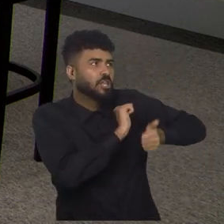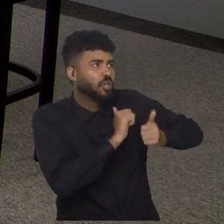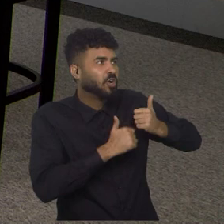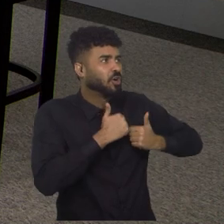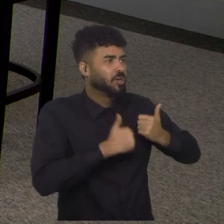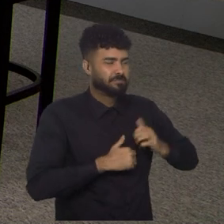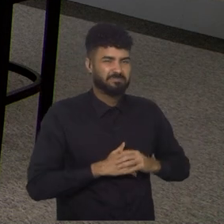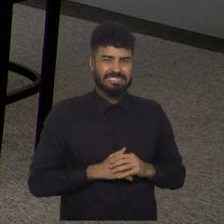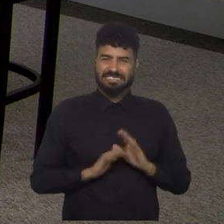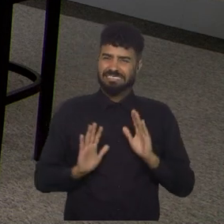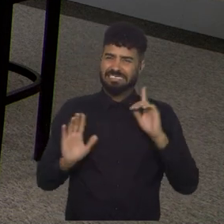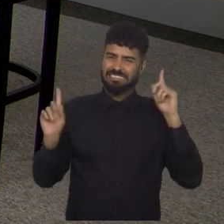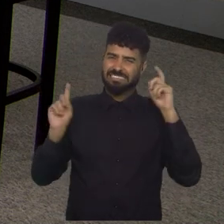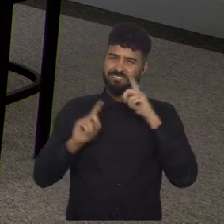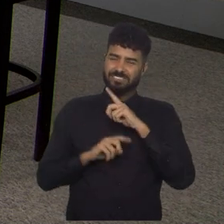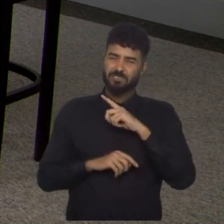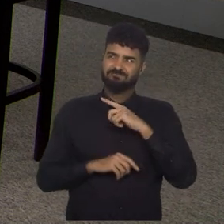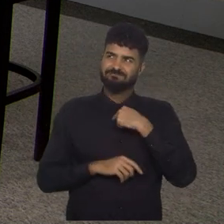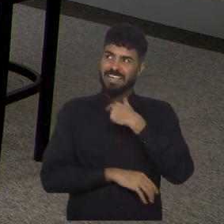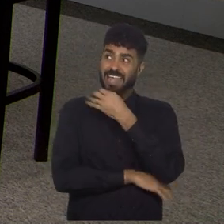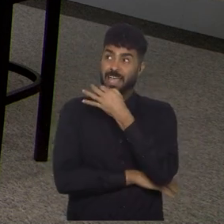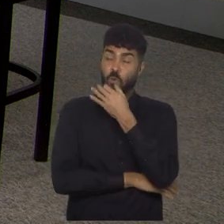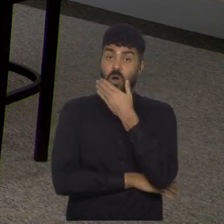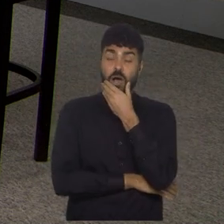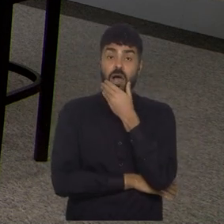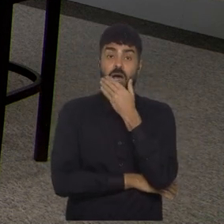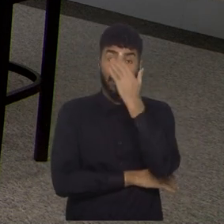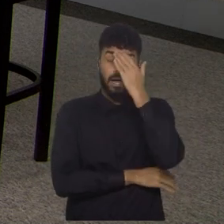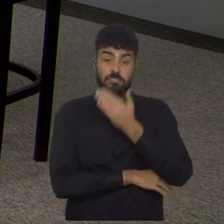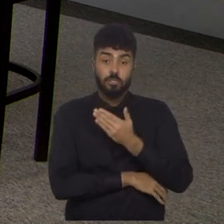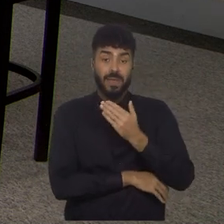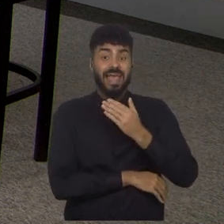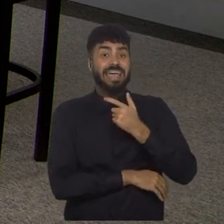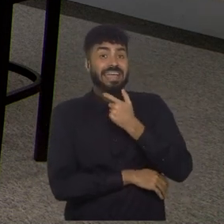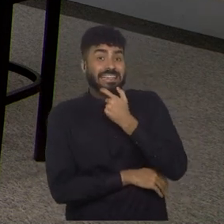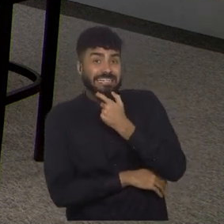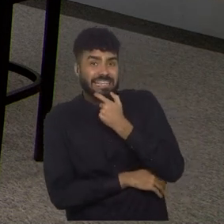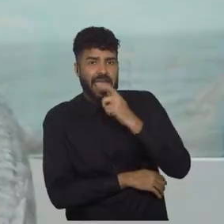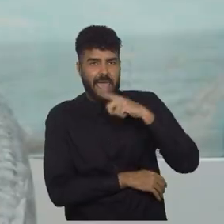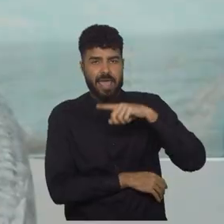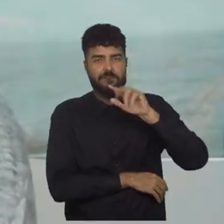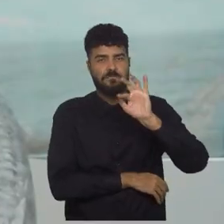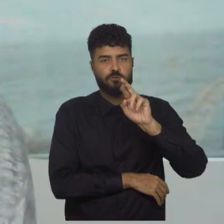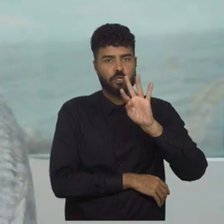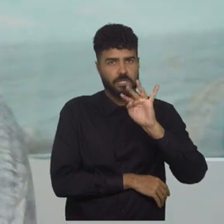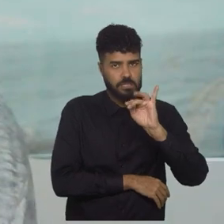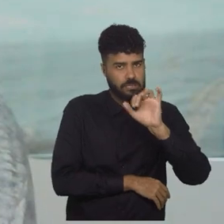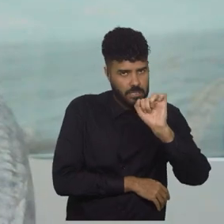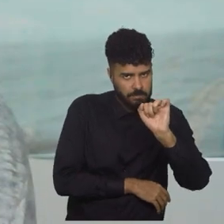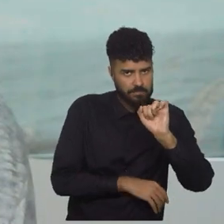acho, por achar que a Inglaterra é favorita,